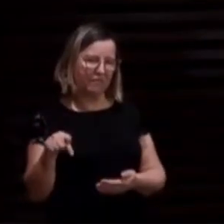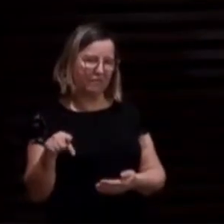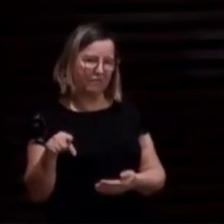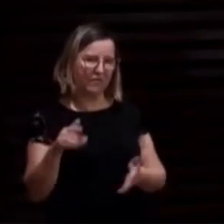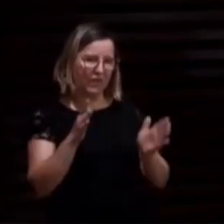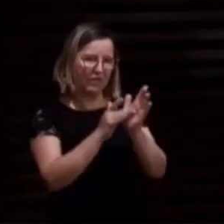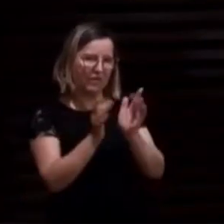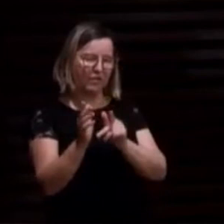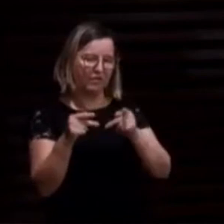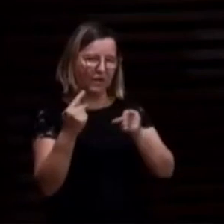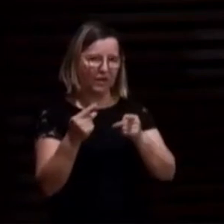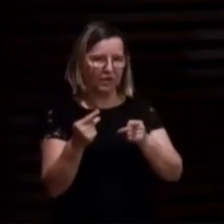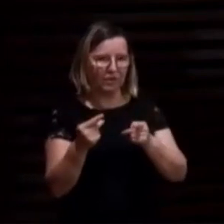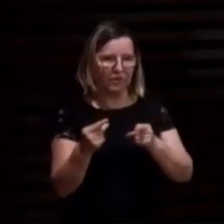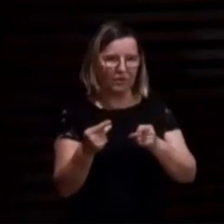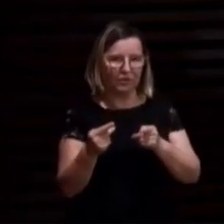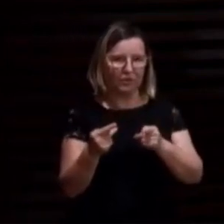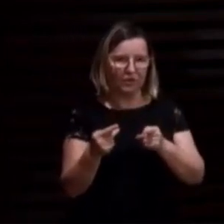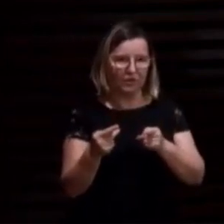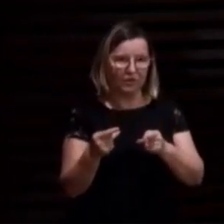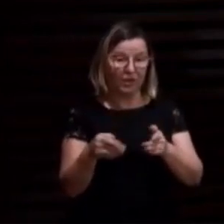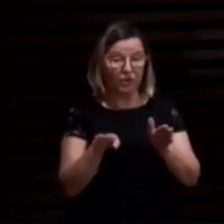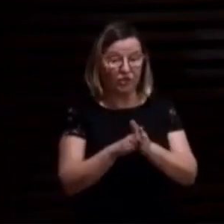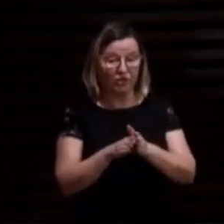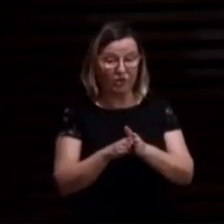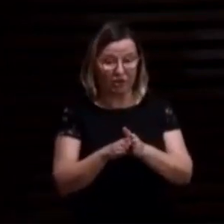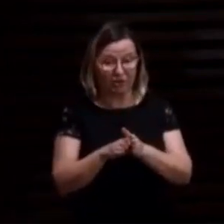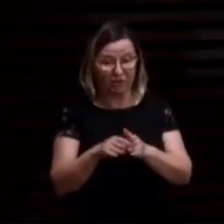Falava ele ainda, quando chegou uma multidão,